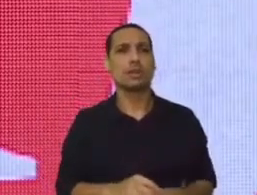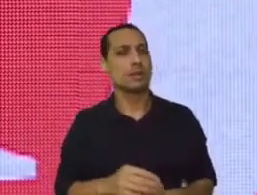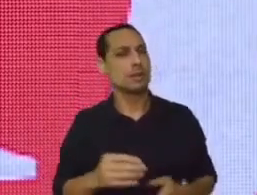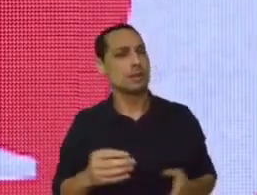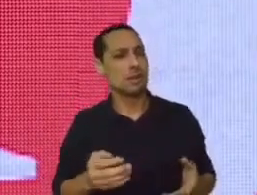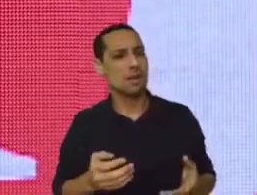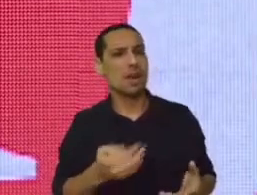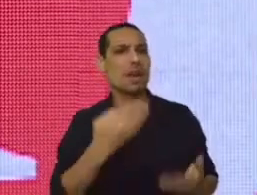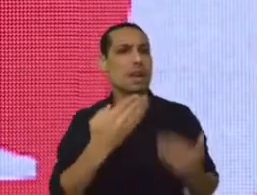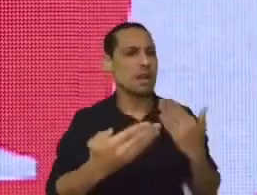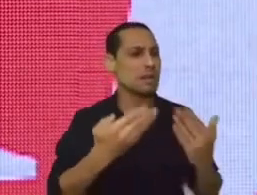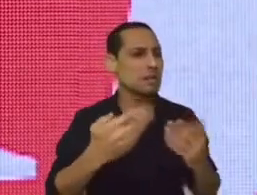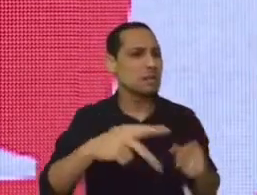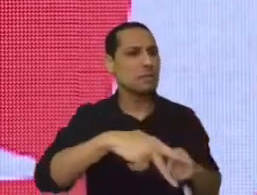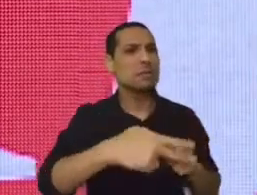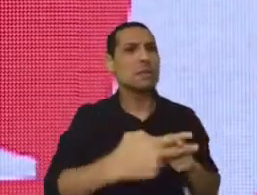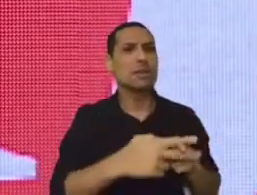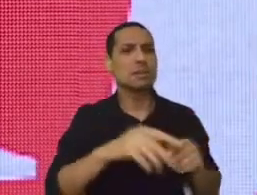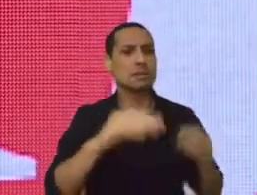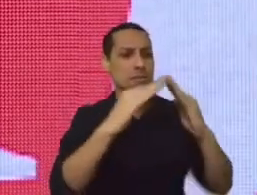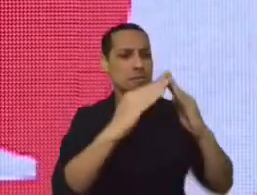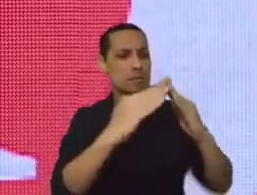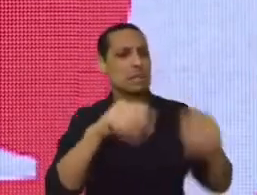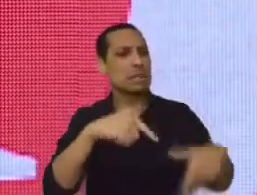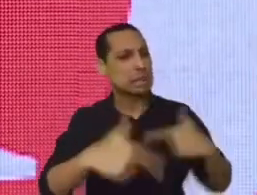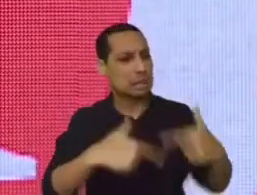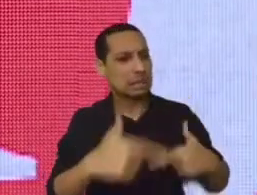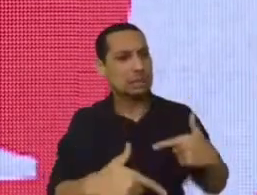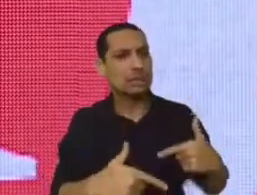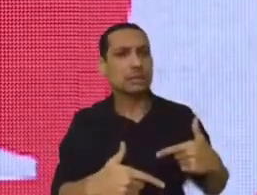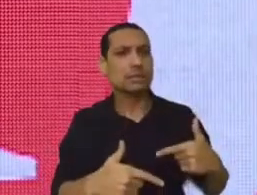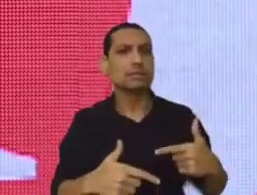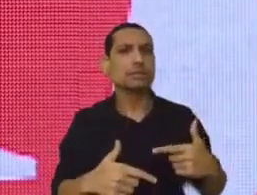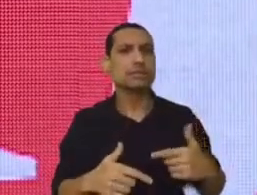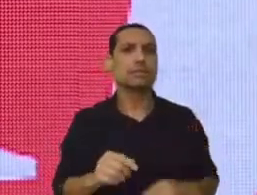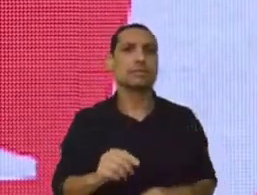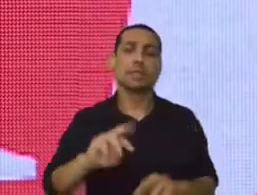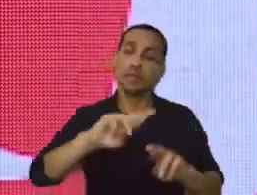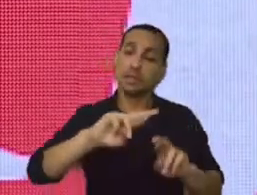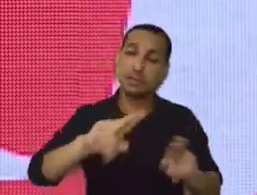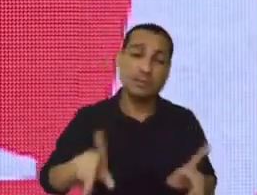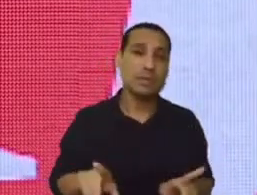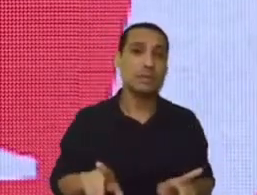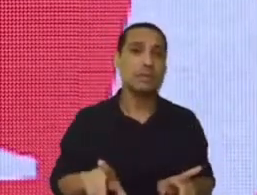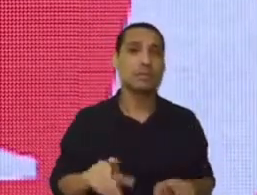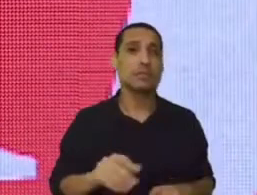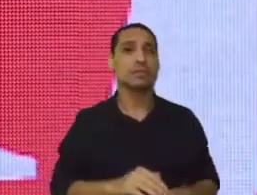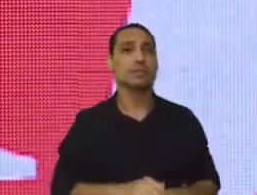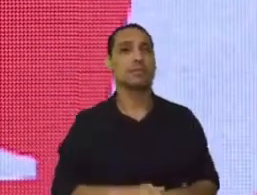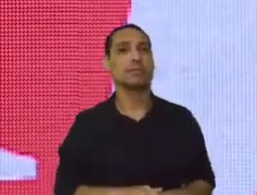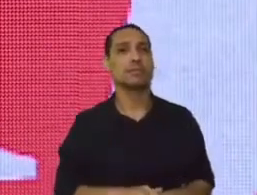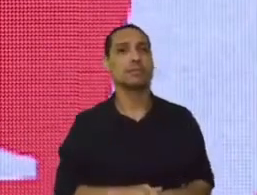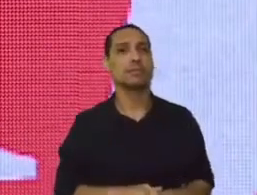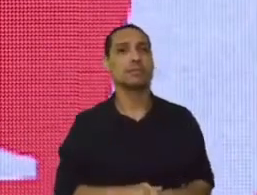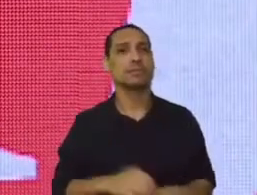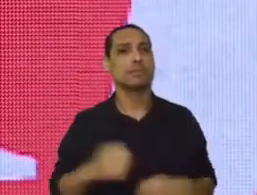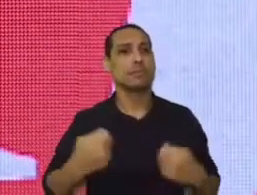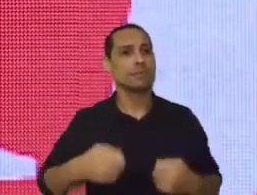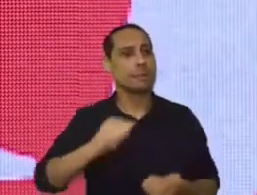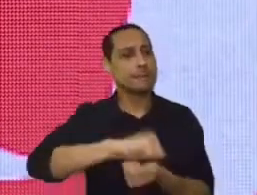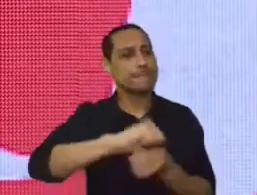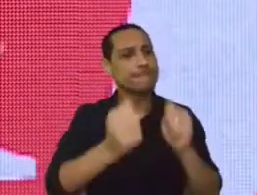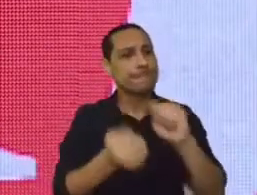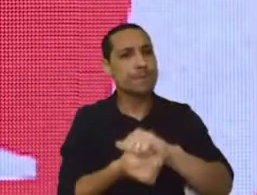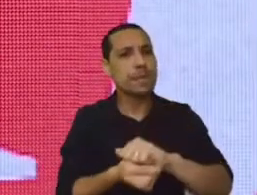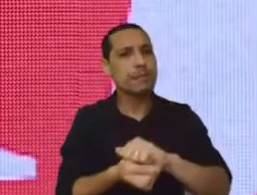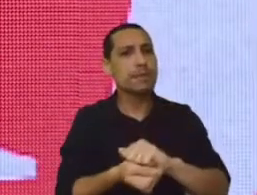office. Depois vai os químicos, eu quero falar com os químicos que estão em home office. Não é assim, né? Isso vai exigir uma interação, né, entre as